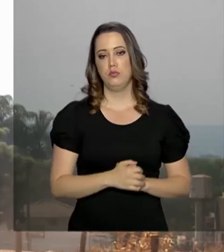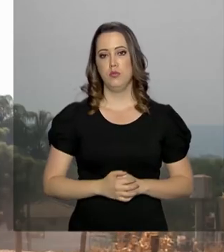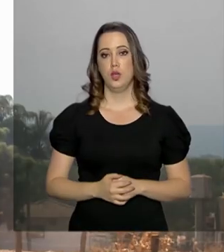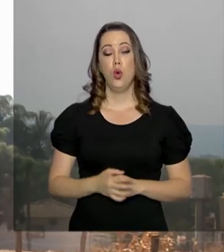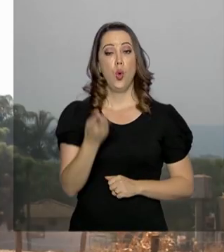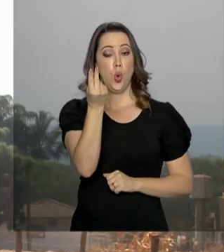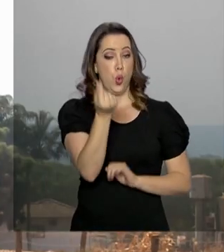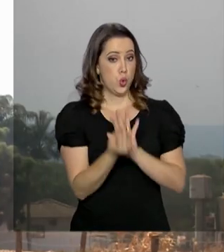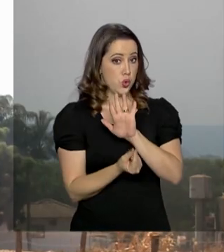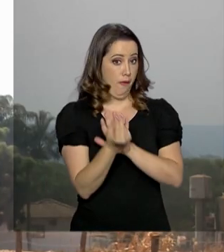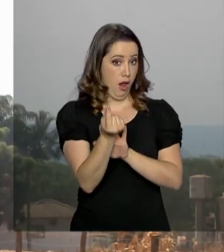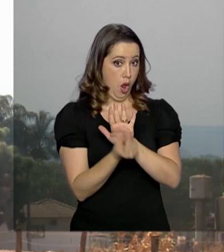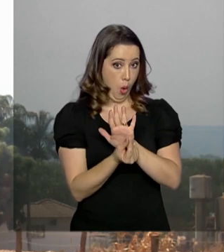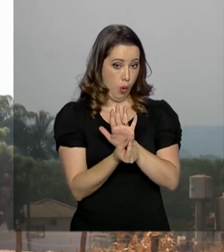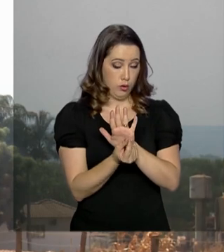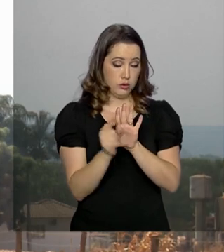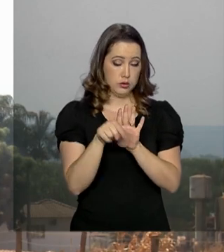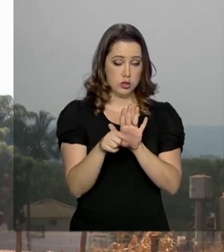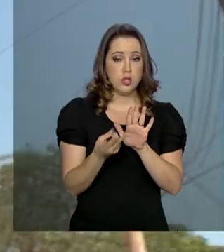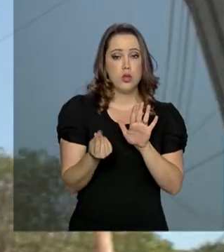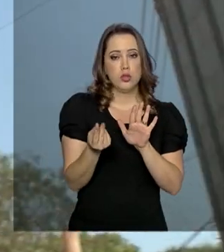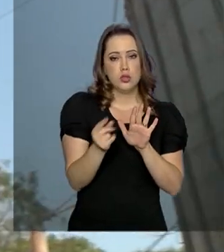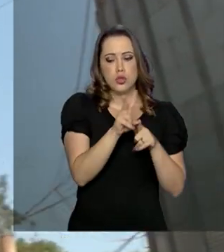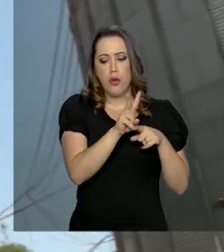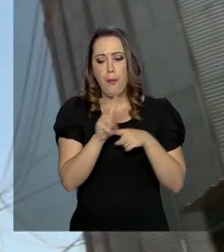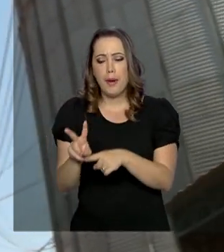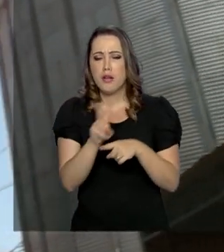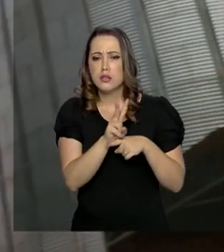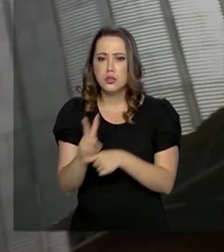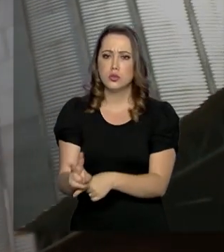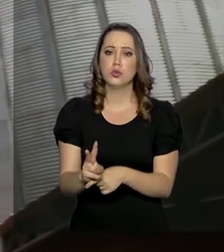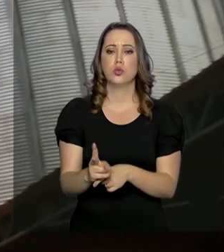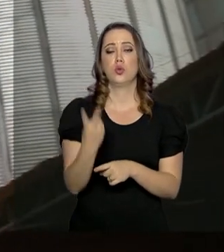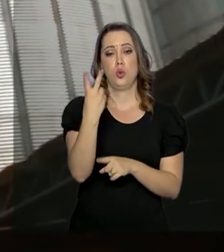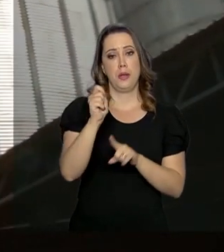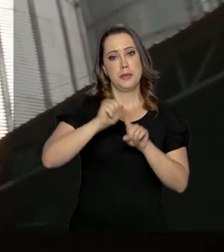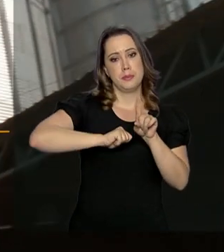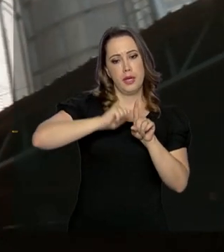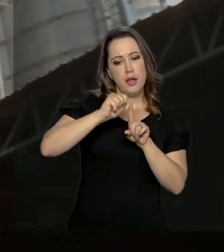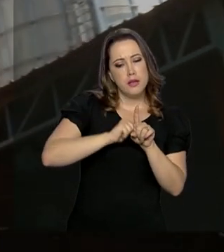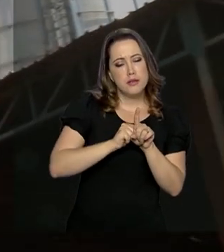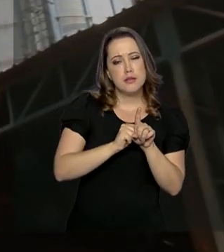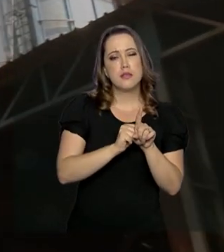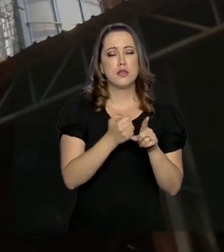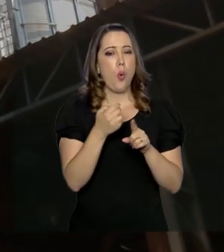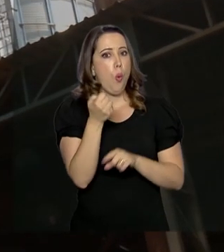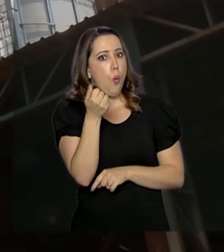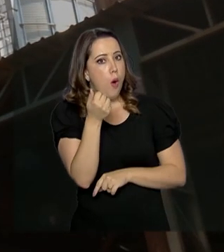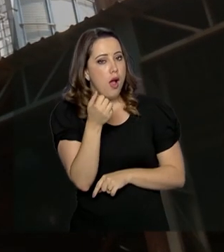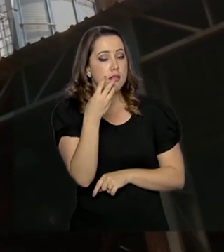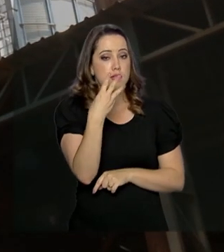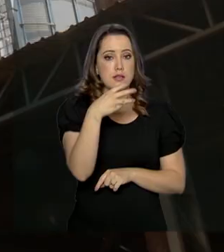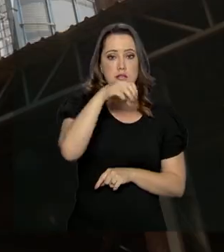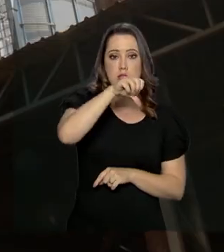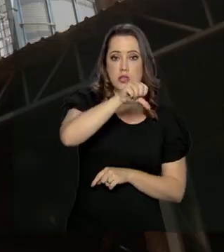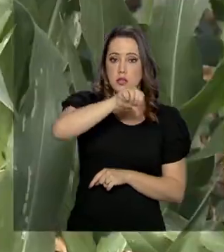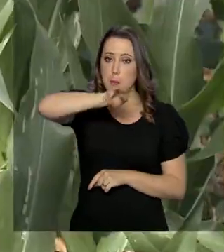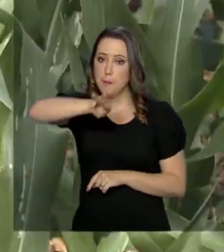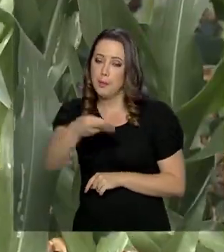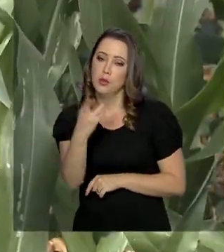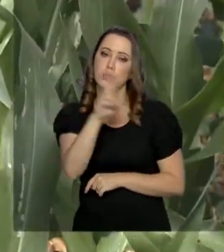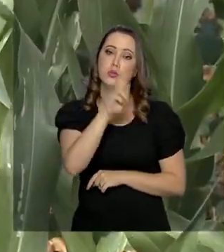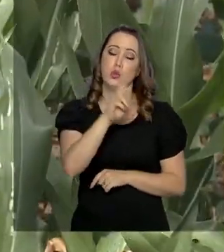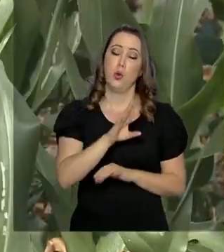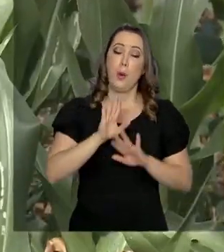rural nos dois primeiros meses da safra 2019-2020 foi de quase 39 bilhões de reais.